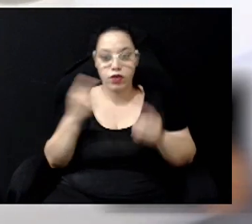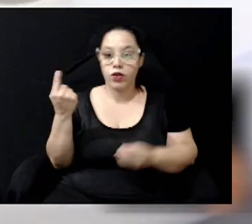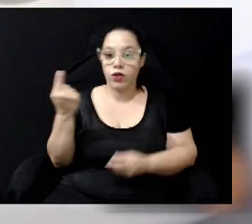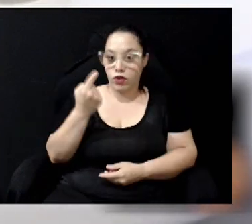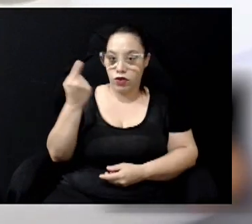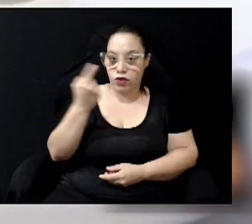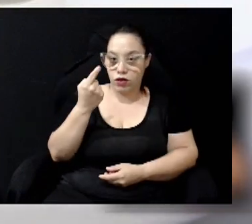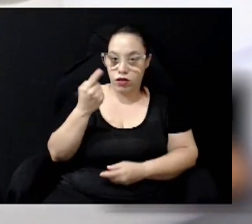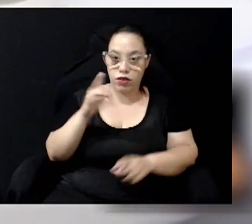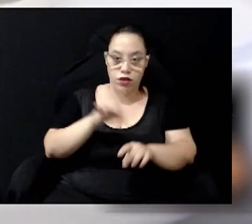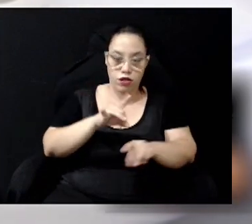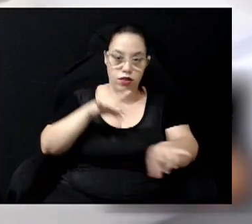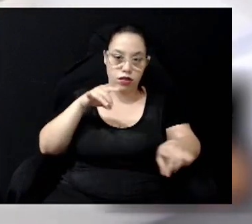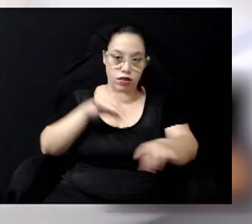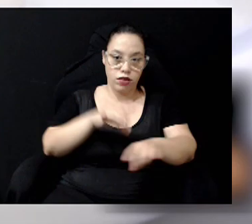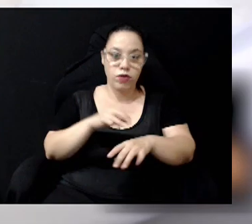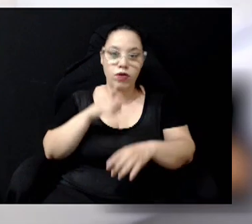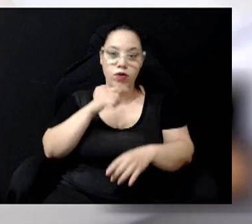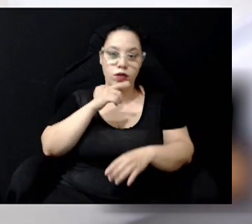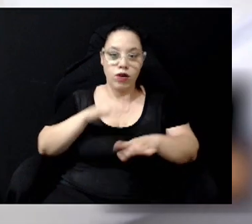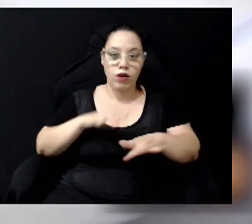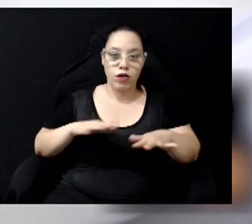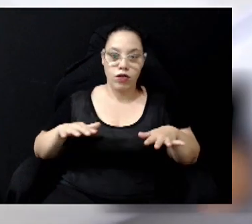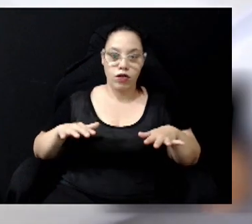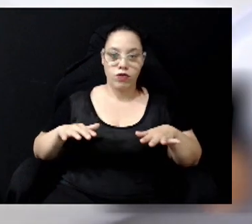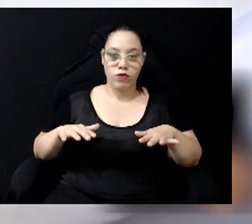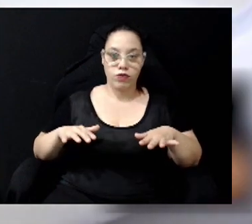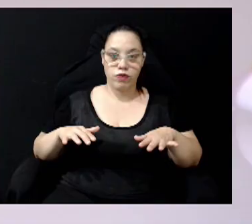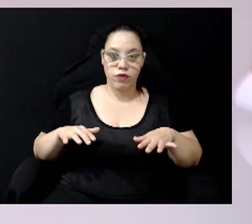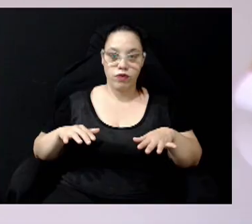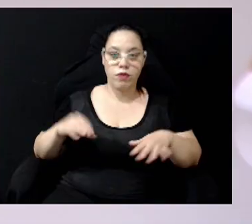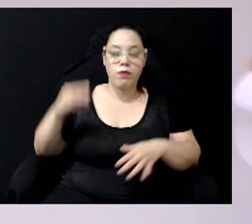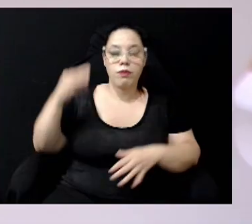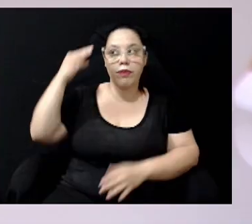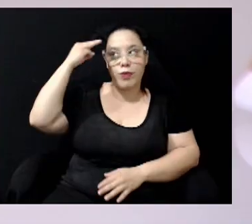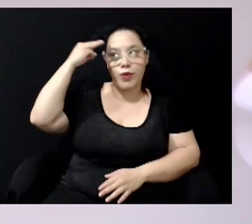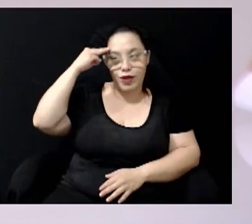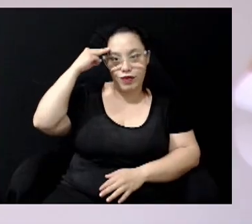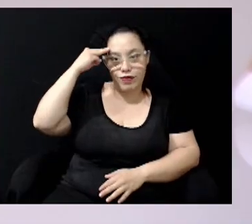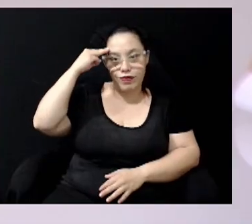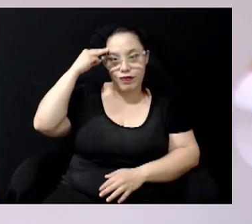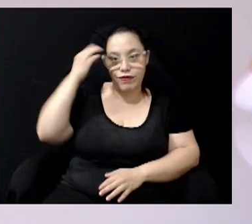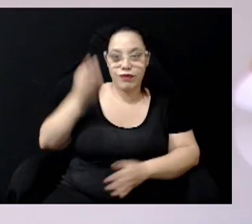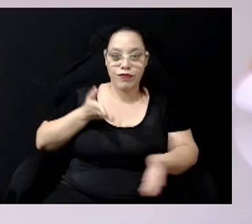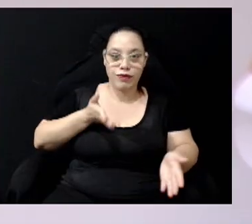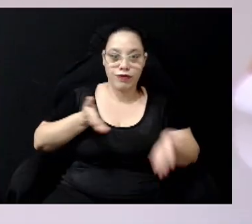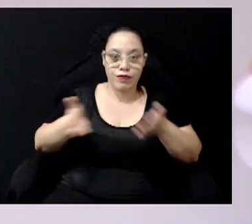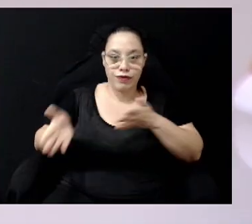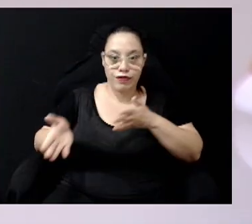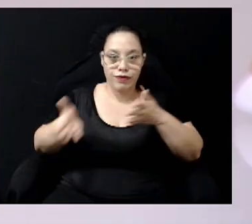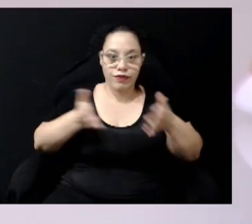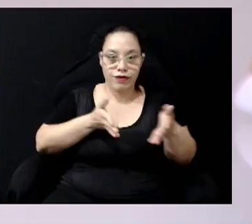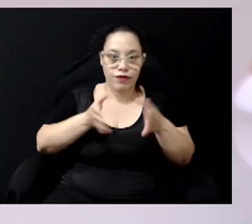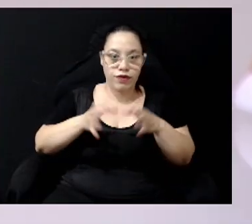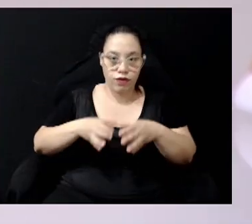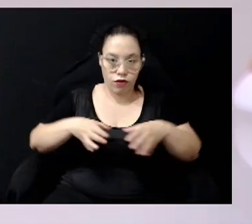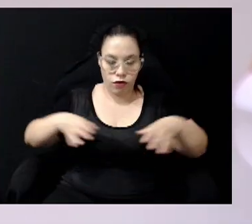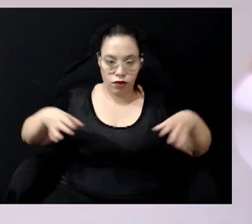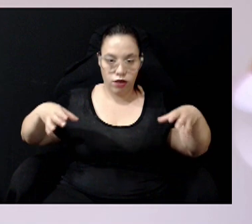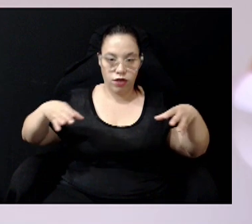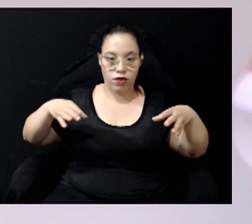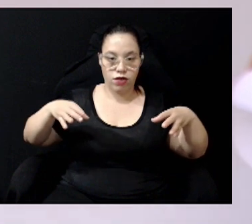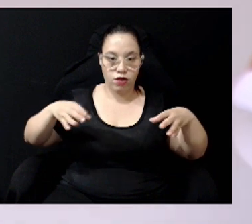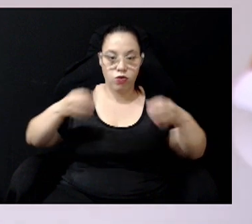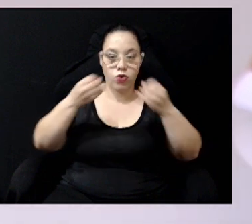que a água é interessante? A água ela é um elemento que tem memória, que conduz informação. Então, todos nós somos um campo de informações, que